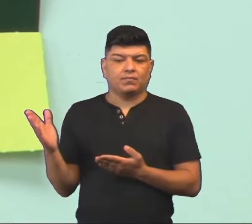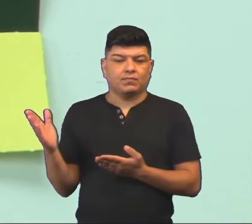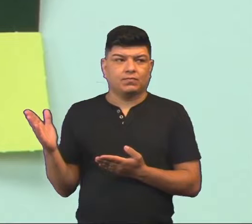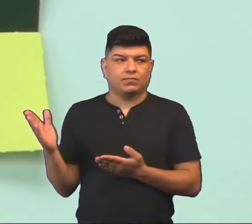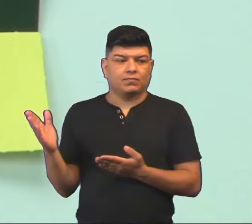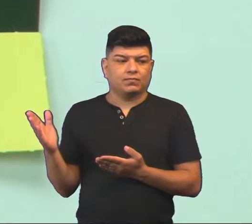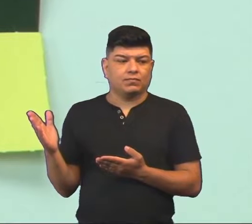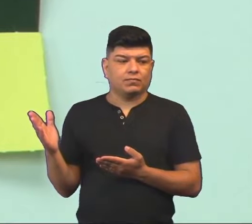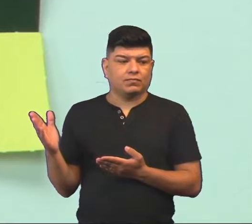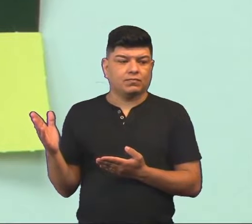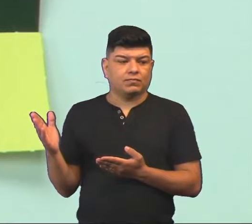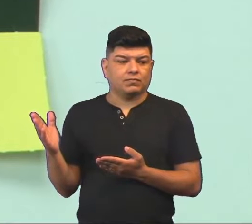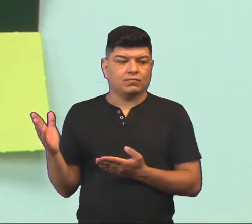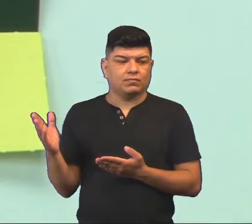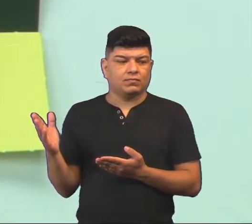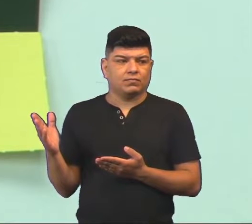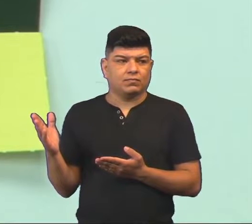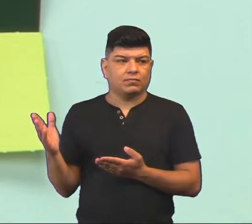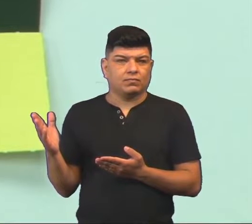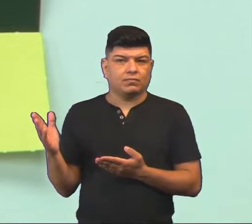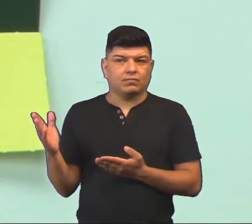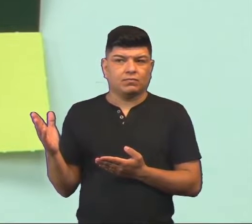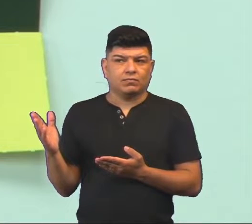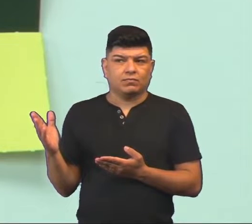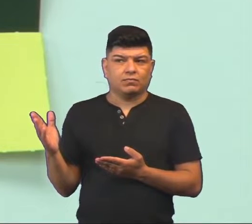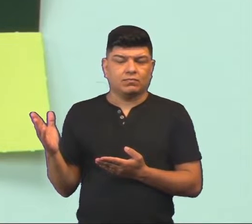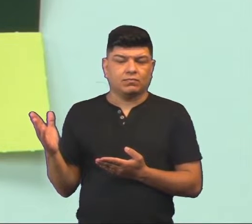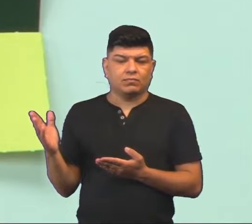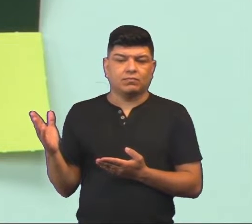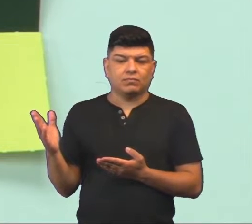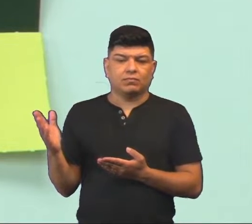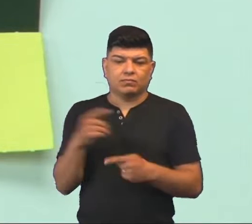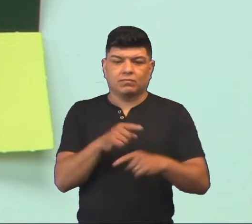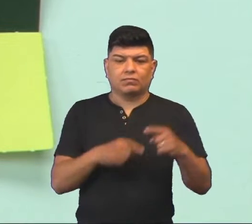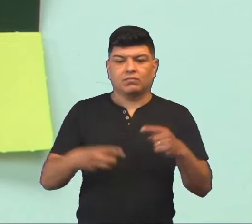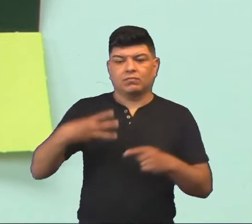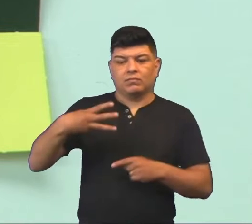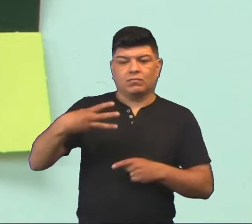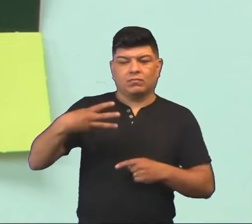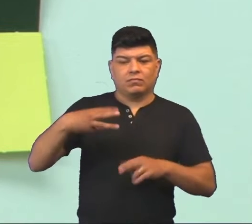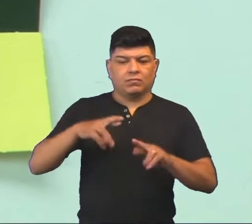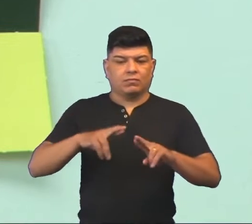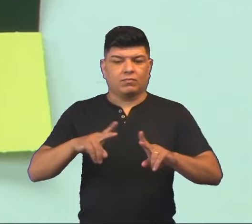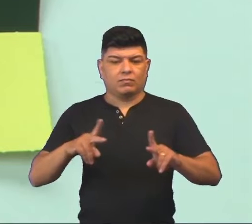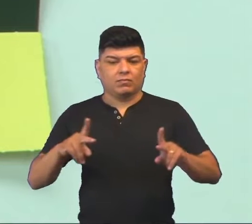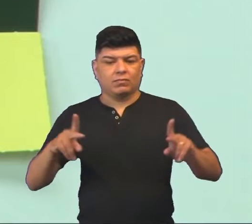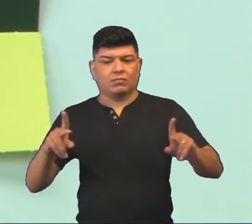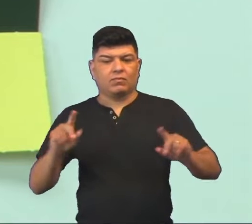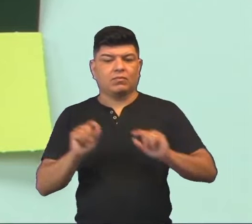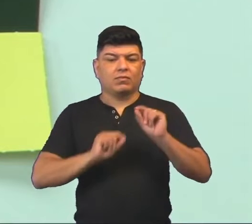divisão, se eu for dividir ela mais em três partes diferentes, o que que acontece?